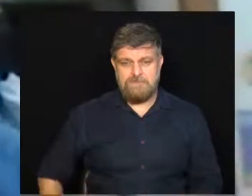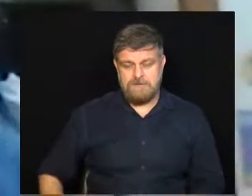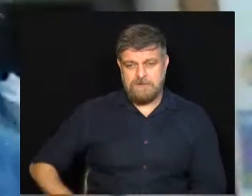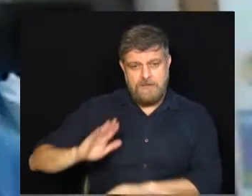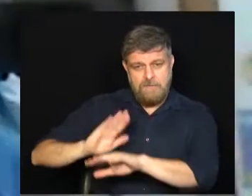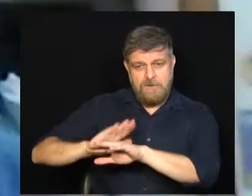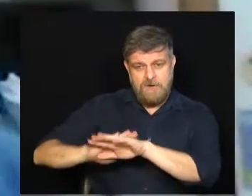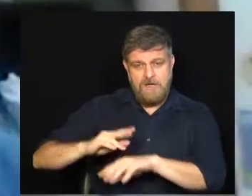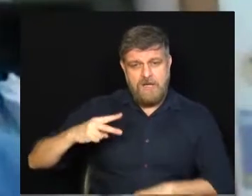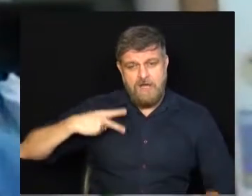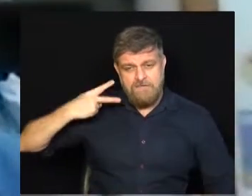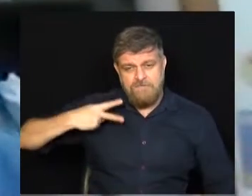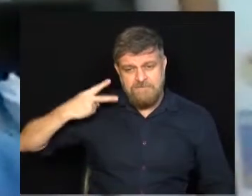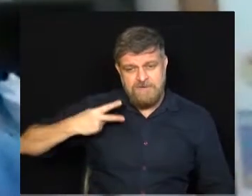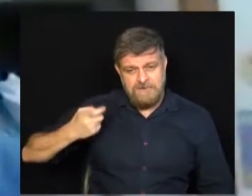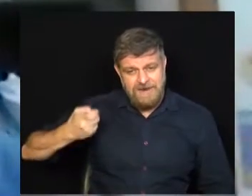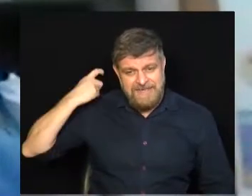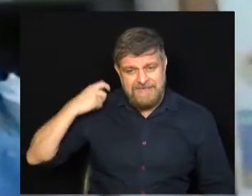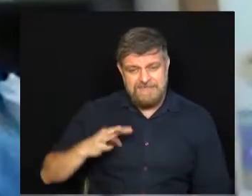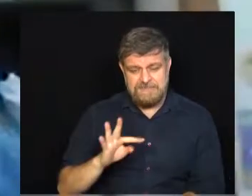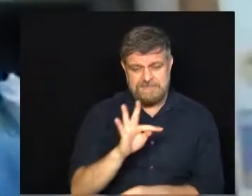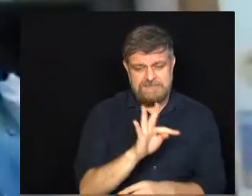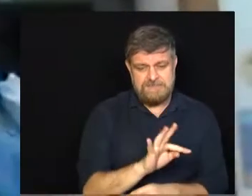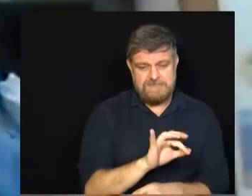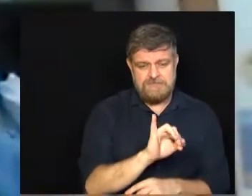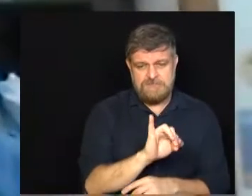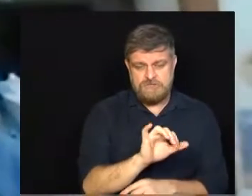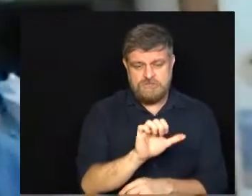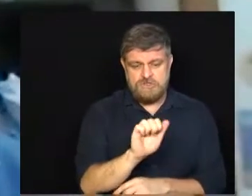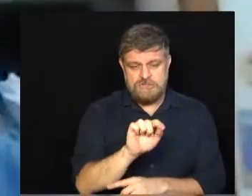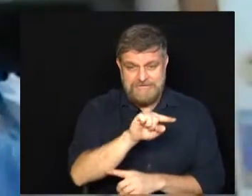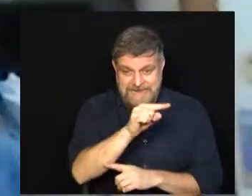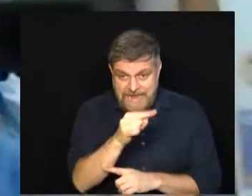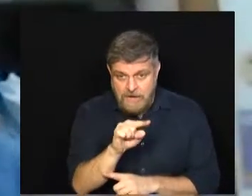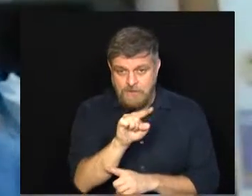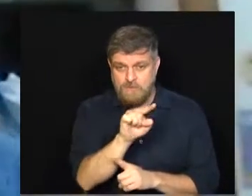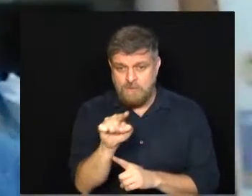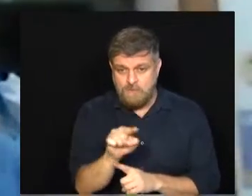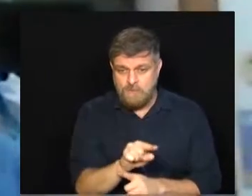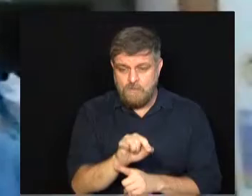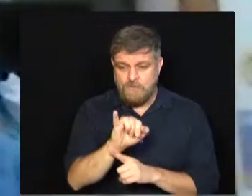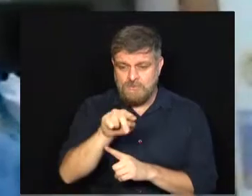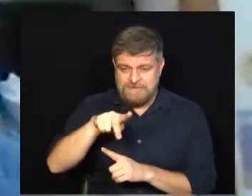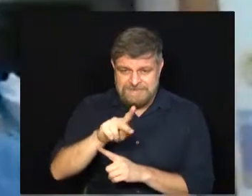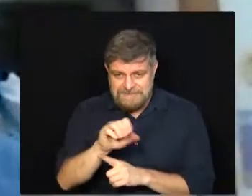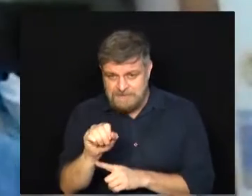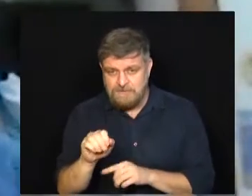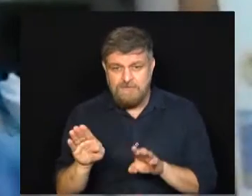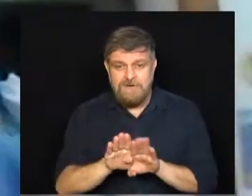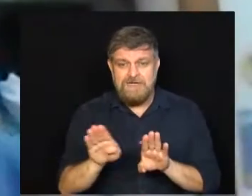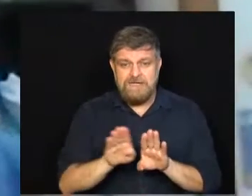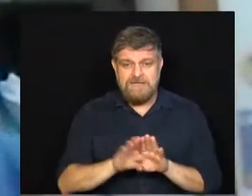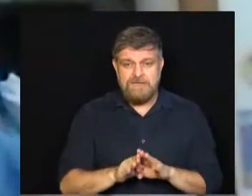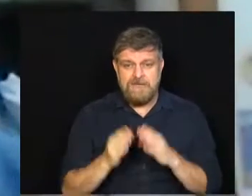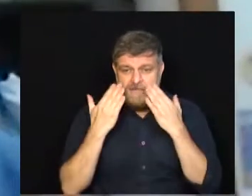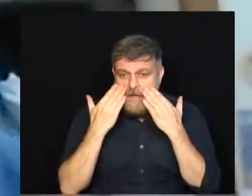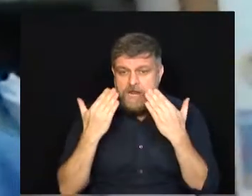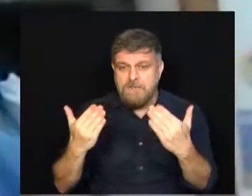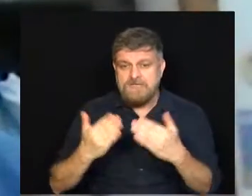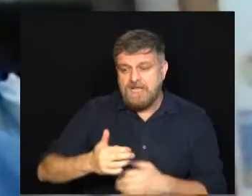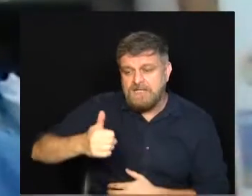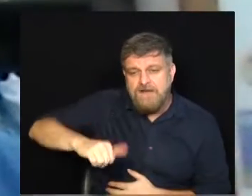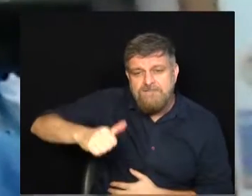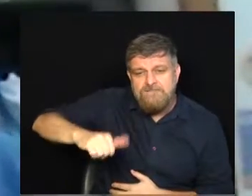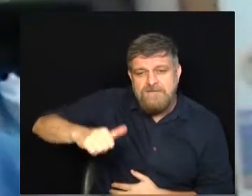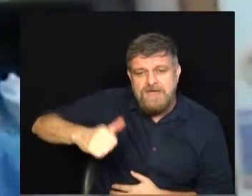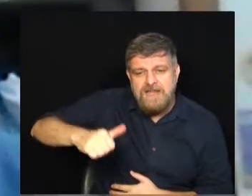vereador Tiãozinho, a lei da visibilidade lésbica, coautoria, né, Paulo?